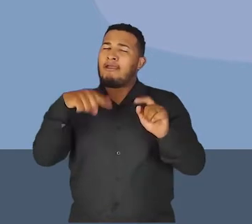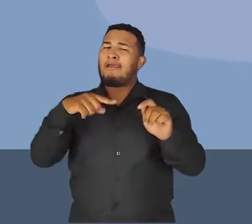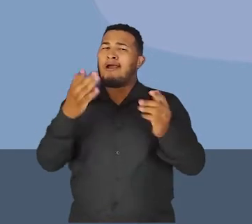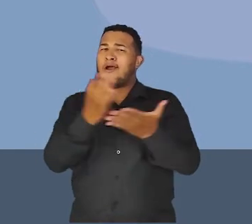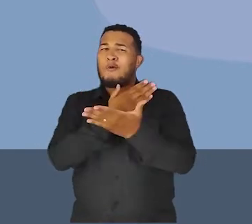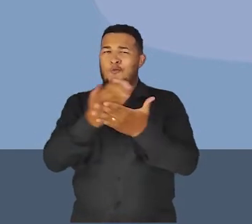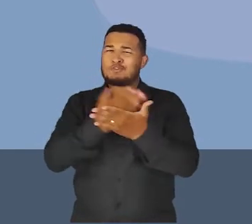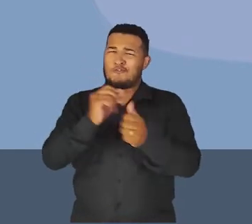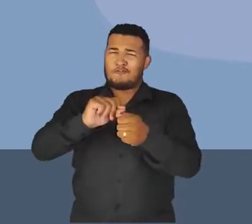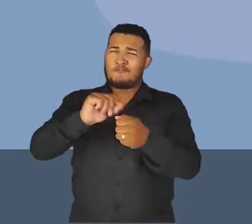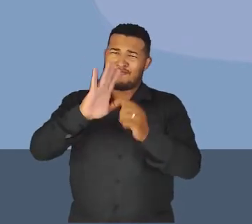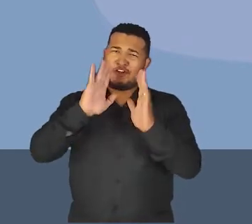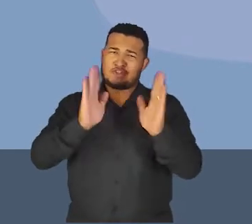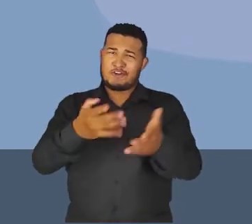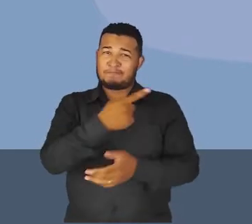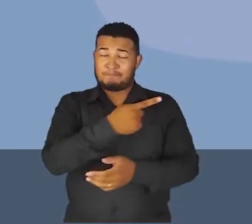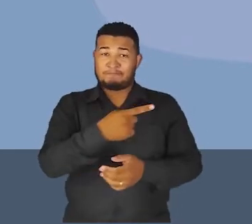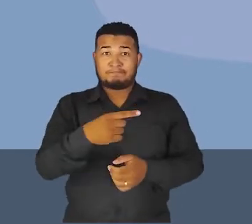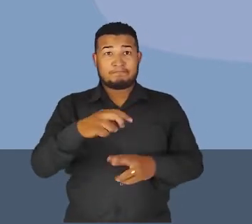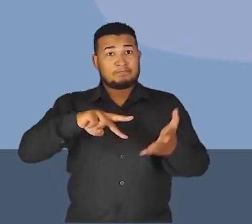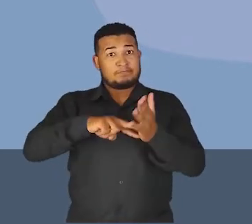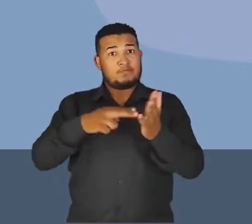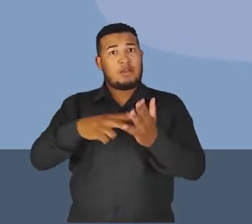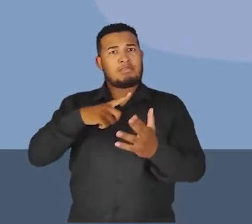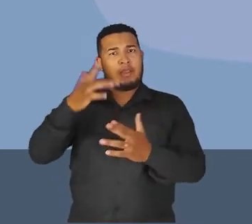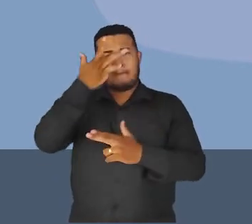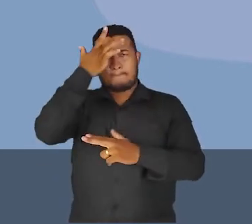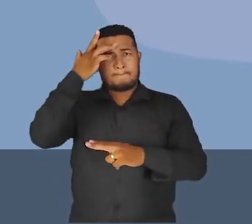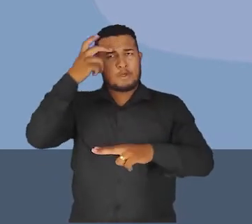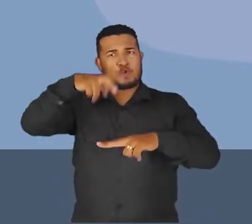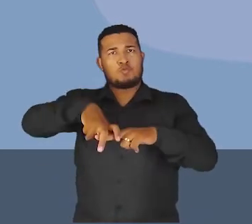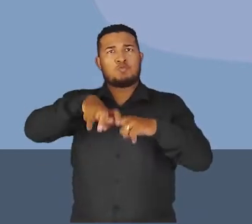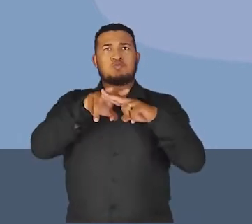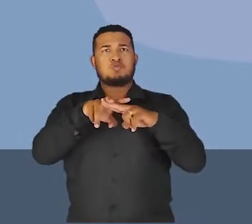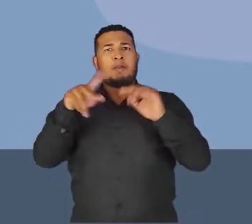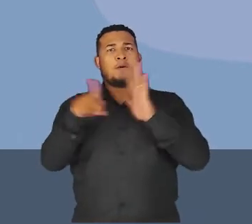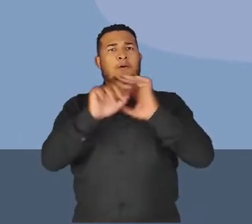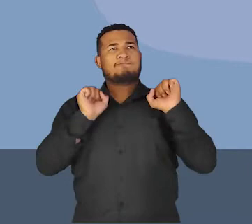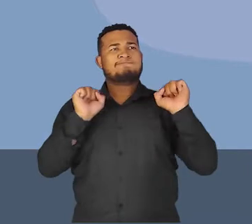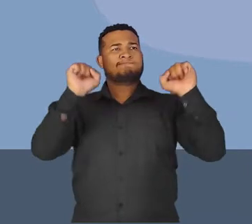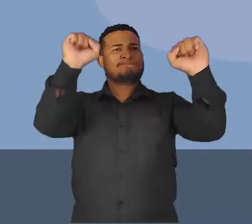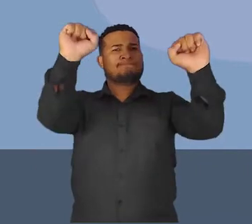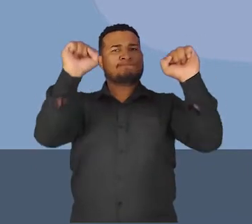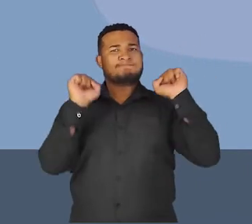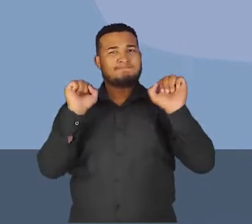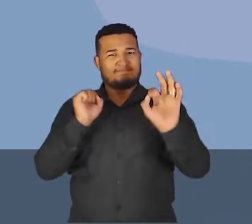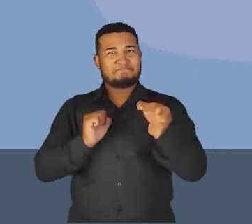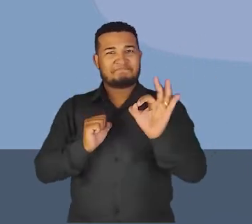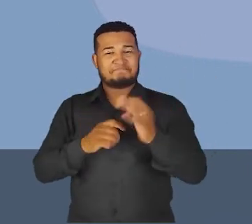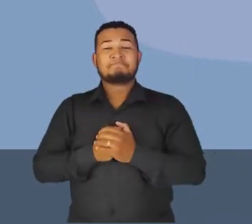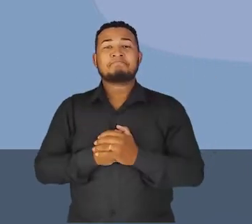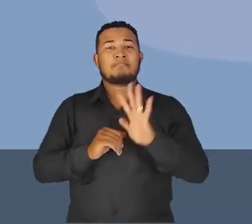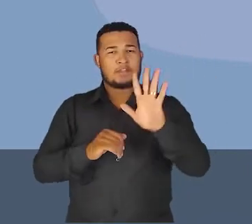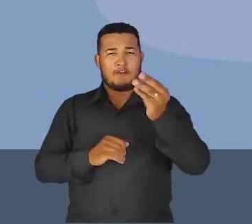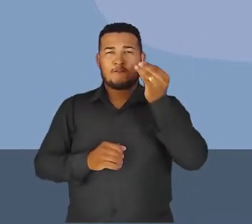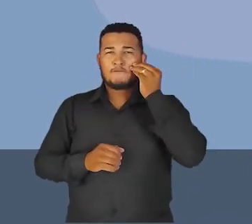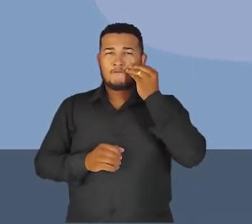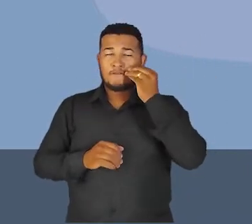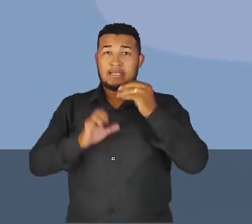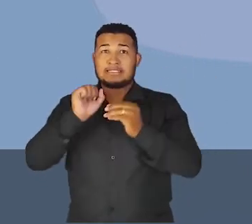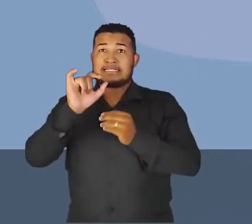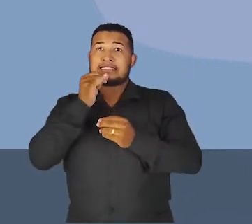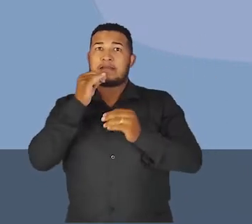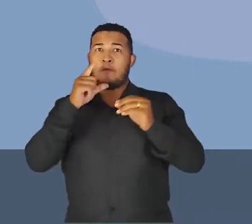exercício. Observe, nós temos uma pessoa sentada numa cadeira de musculação. Vamos supor que os pesos a